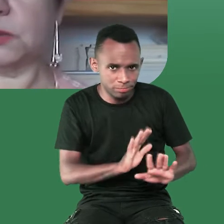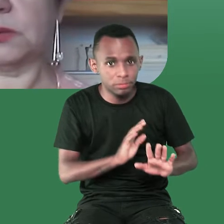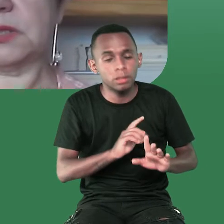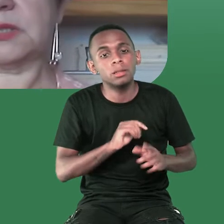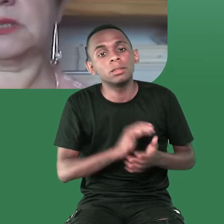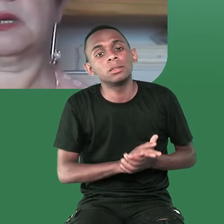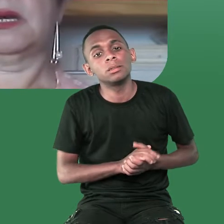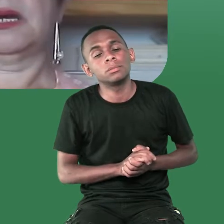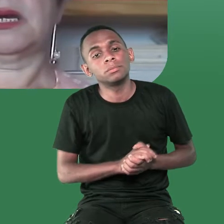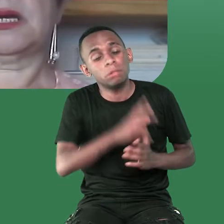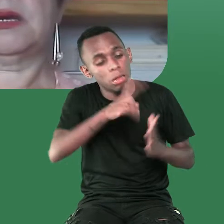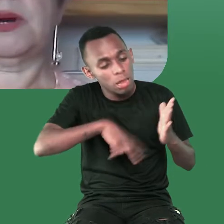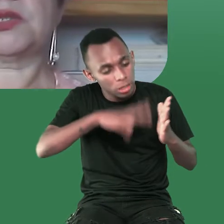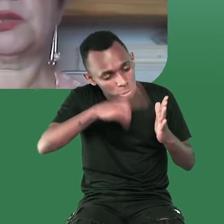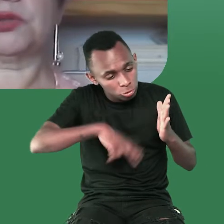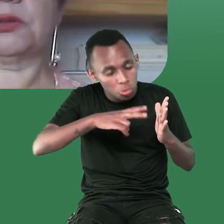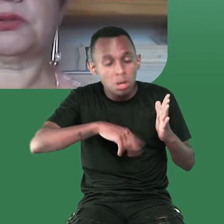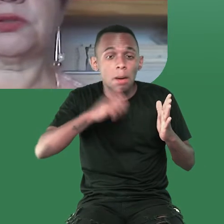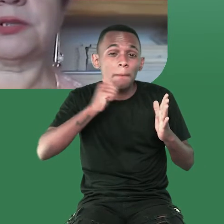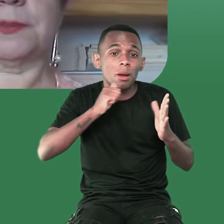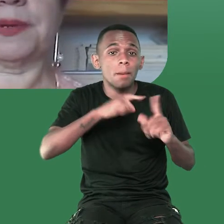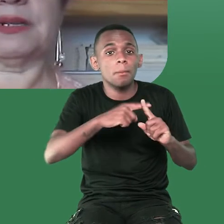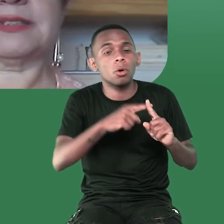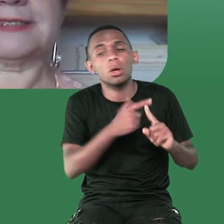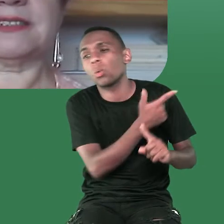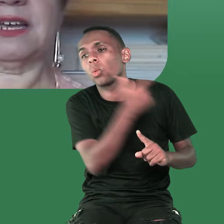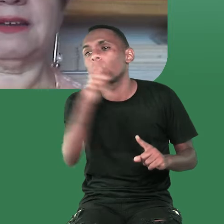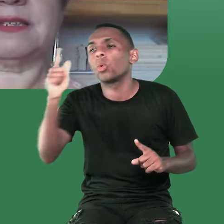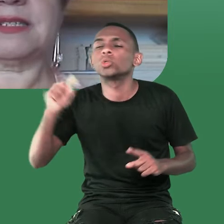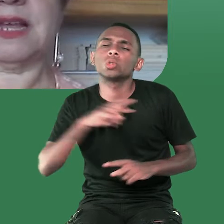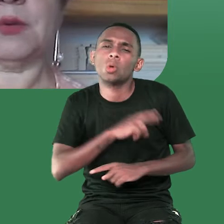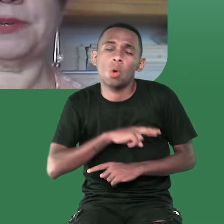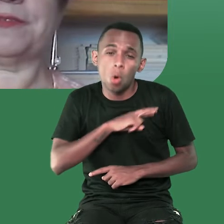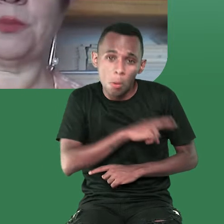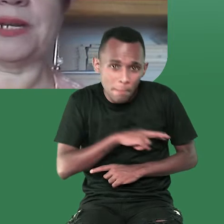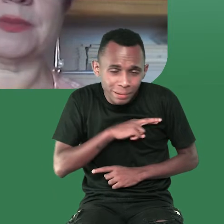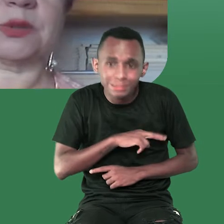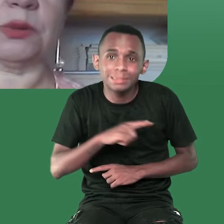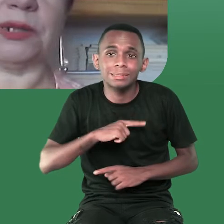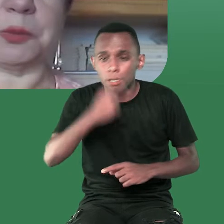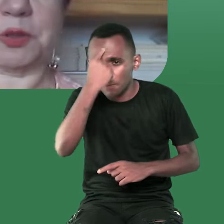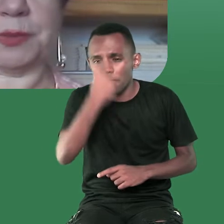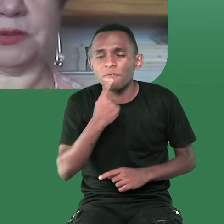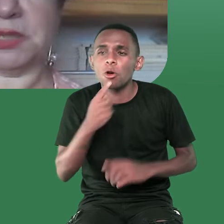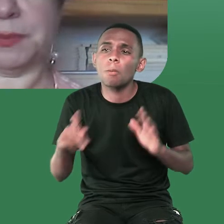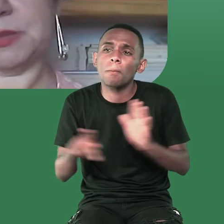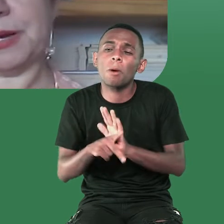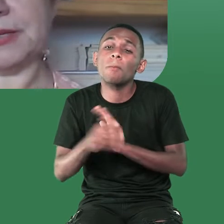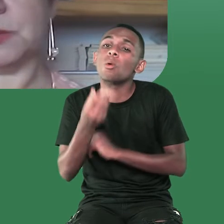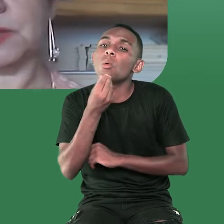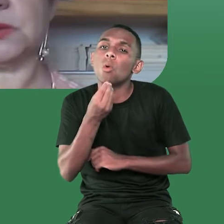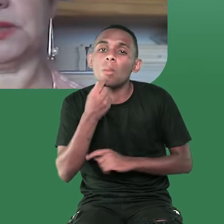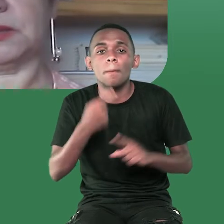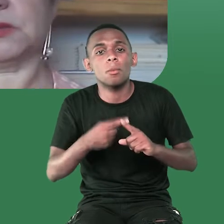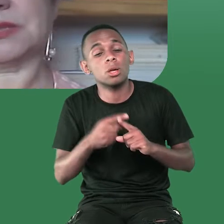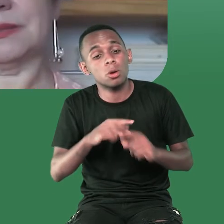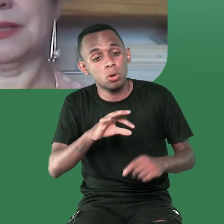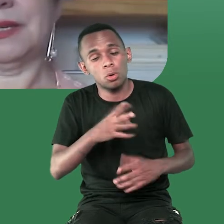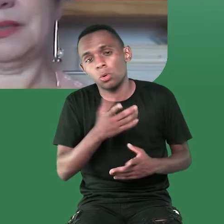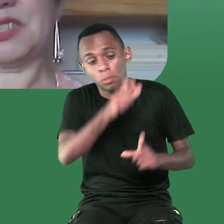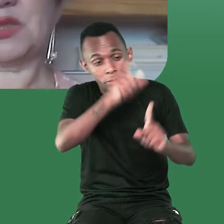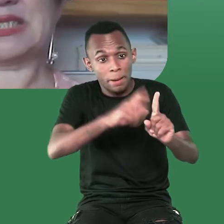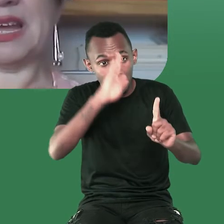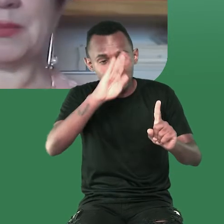das leitoras. Que eu acho que os outros dois romances, eles têm um perfil mais masculino, porque os personagens principais são